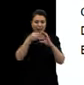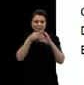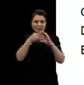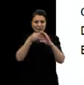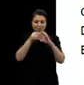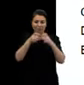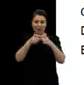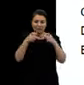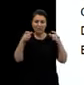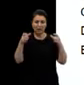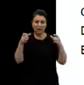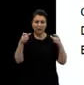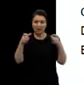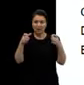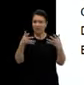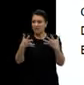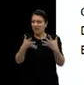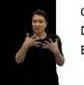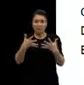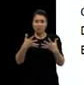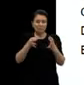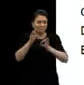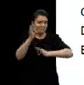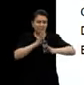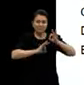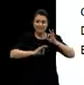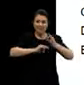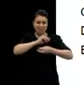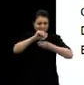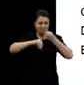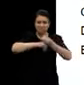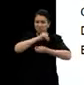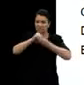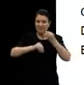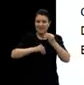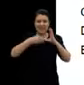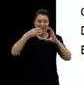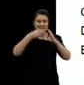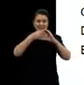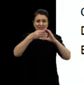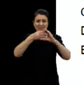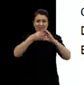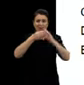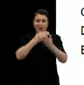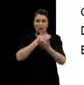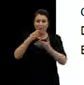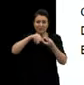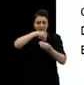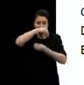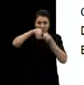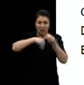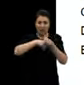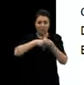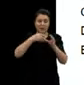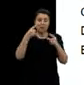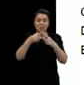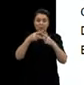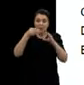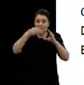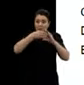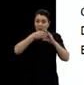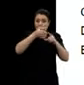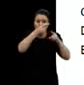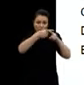A gente viu lá nos primeiros slides que a célula ela se multiplica naturalmente, ela